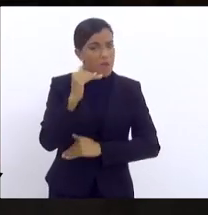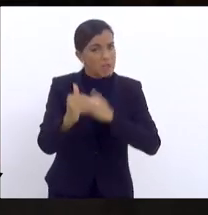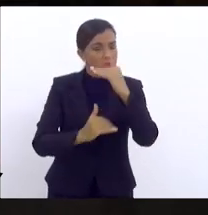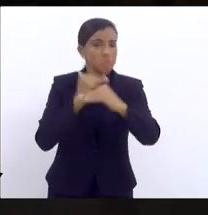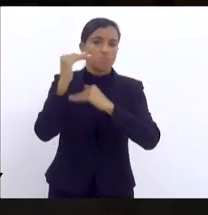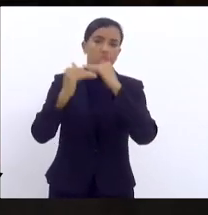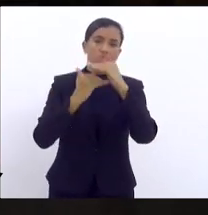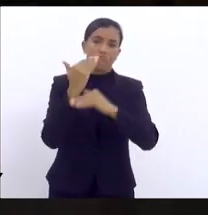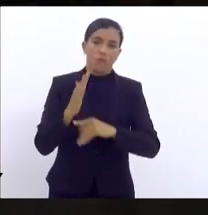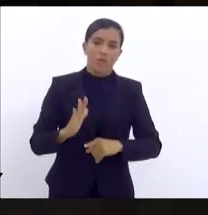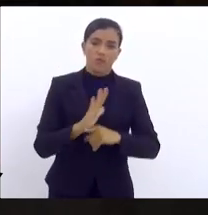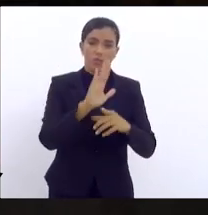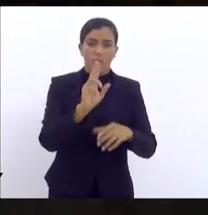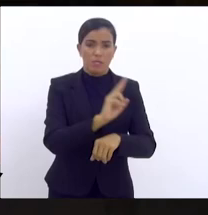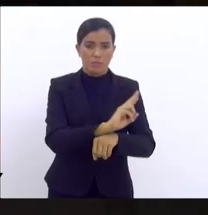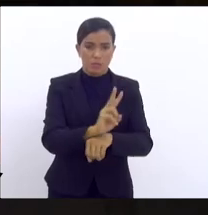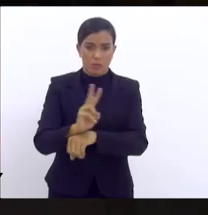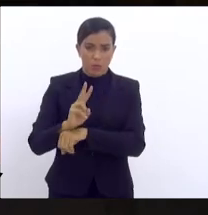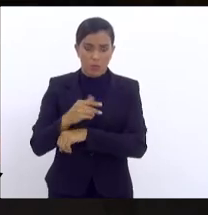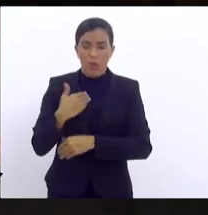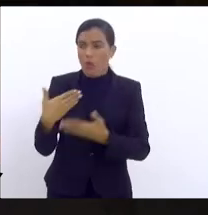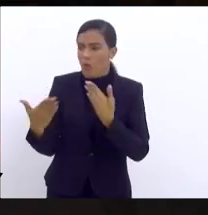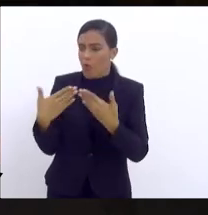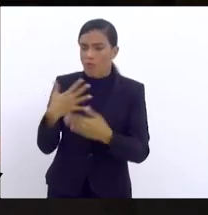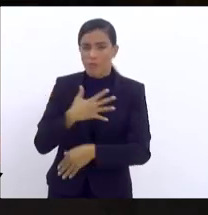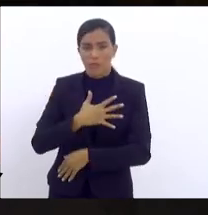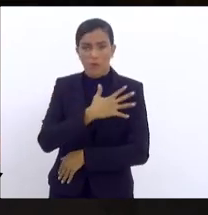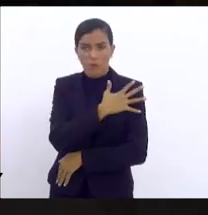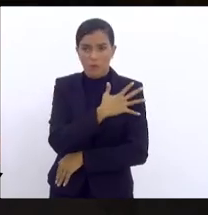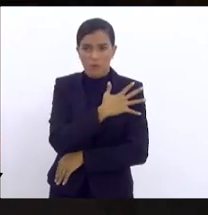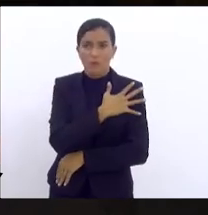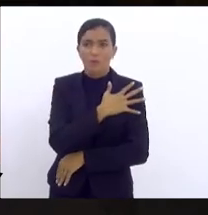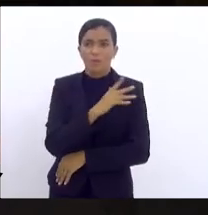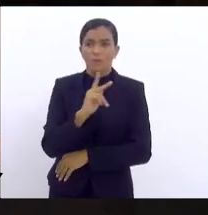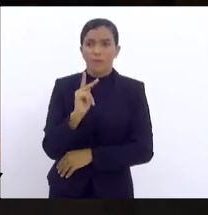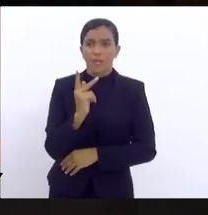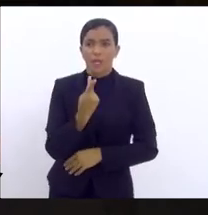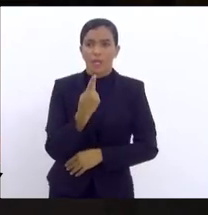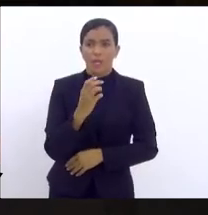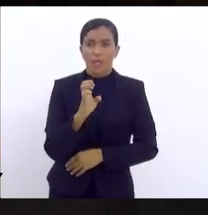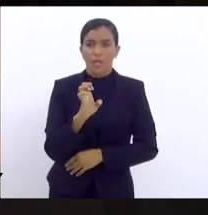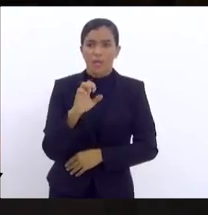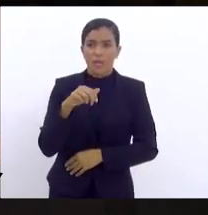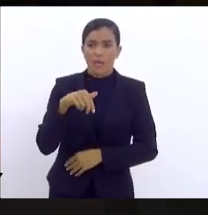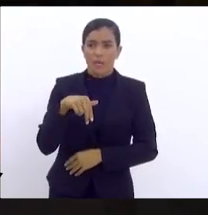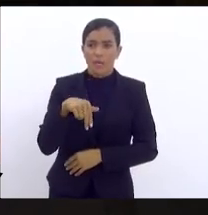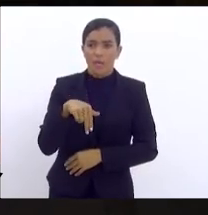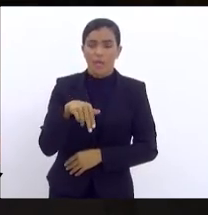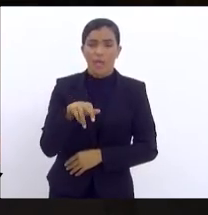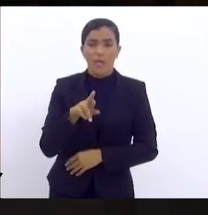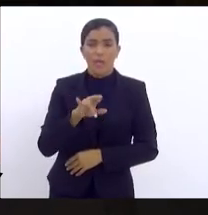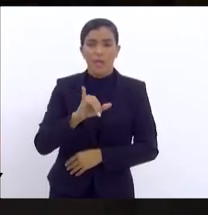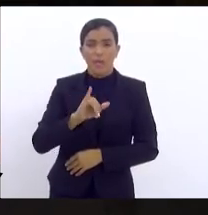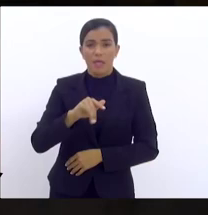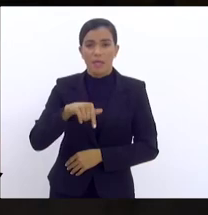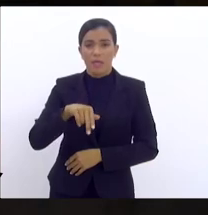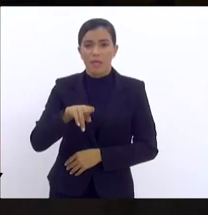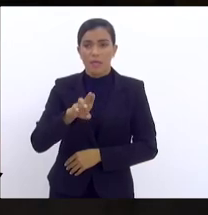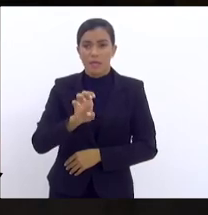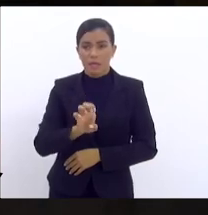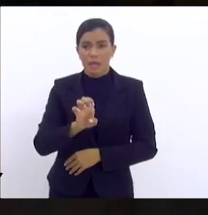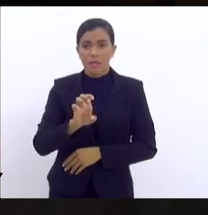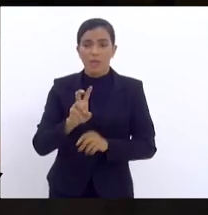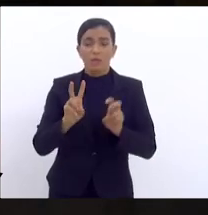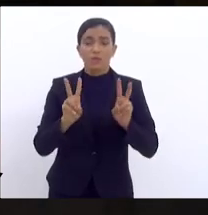na própria segurança eu tive falando com o comandante com o comandante Coronel Henrique comentei com ele quando aquela situação da cabine